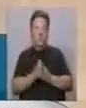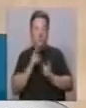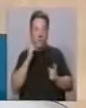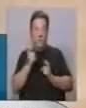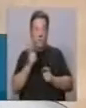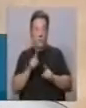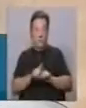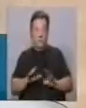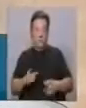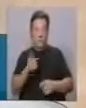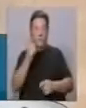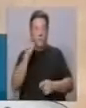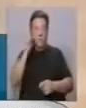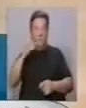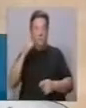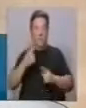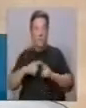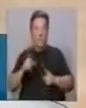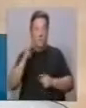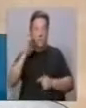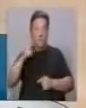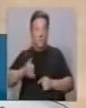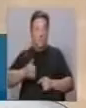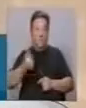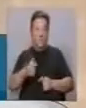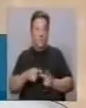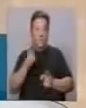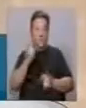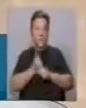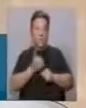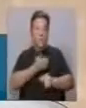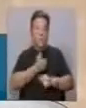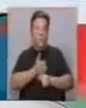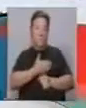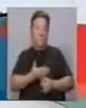à procura do mesmo. Um futuro diferente, um futuro melhor, uma profissão.